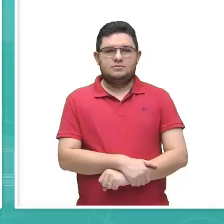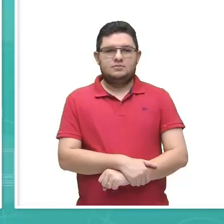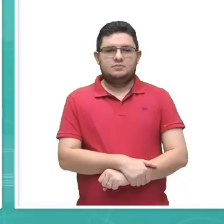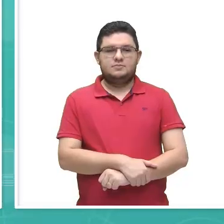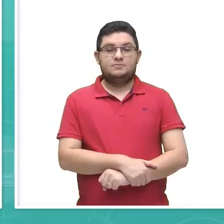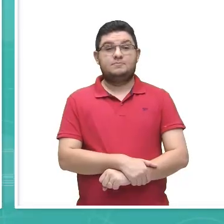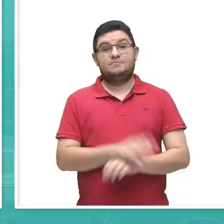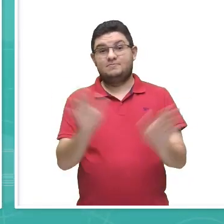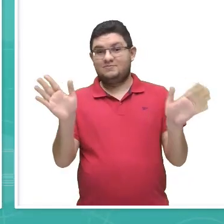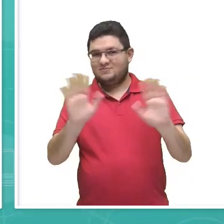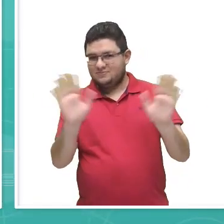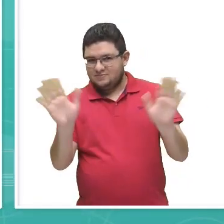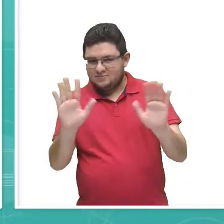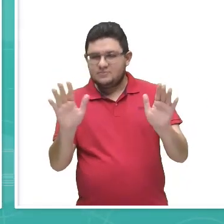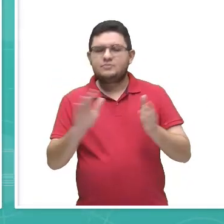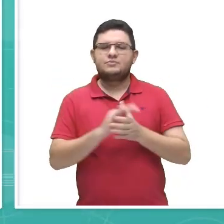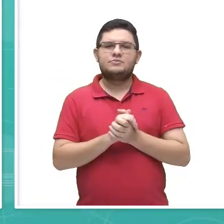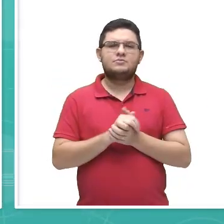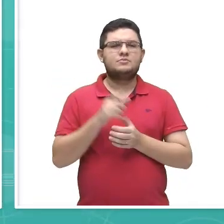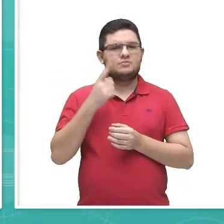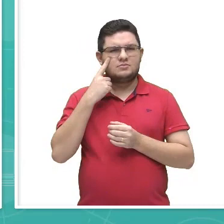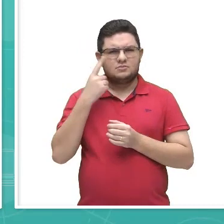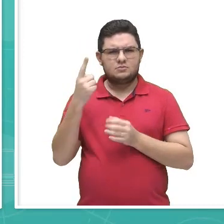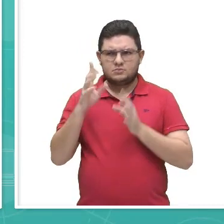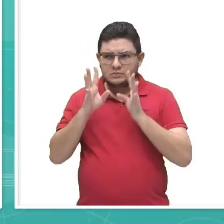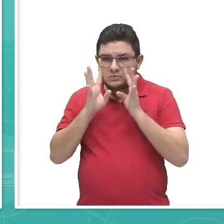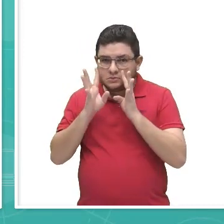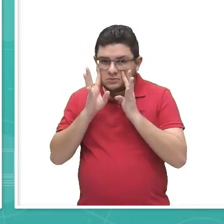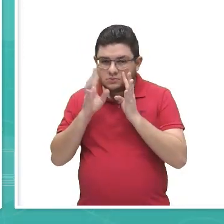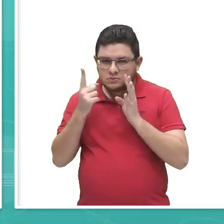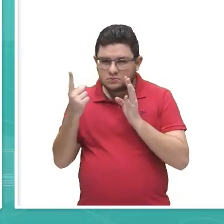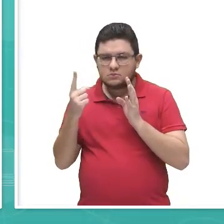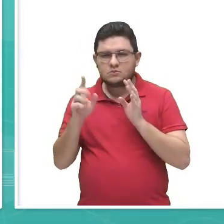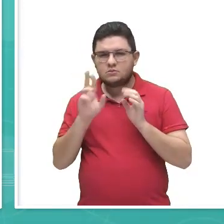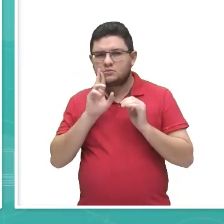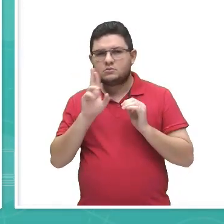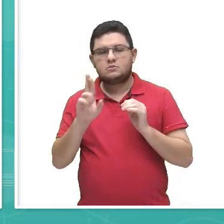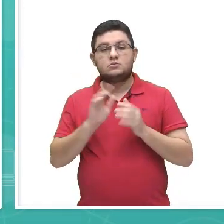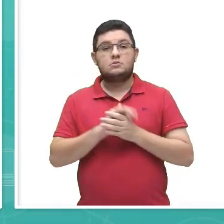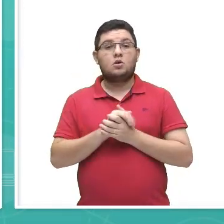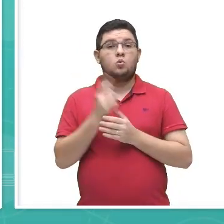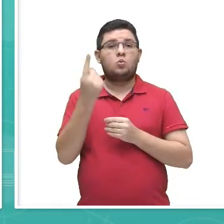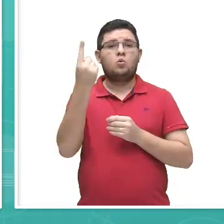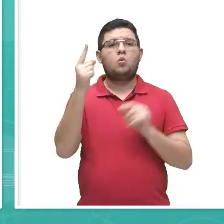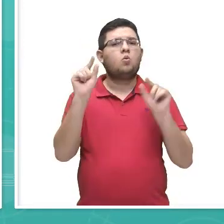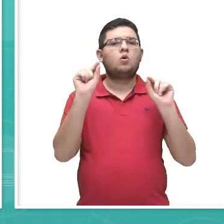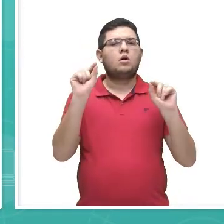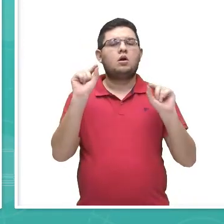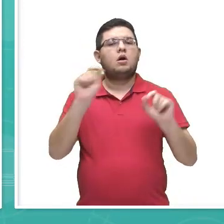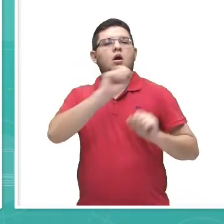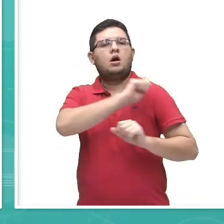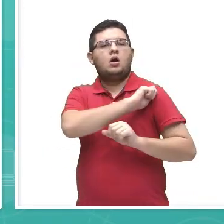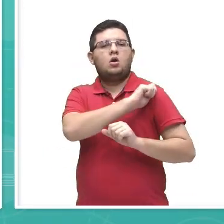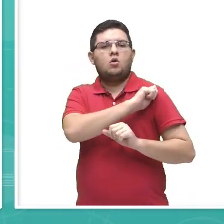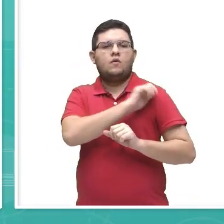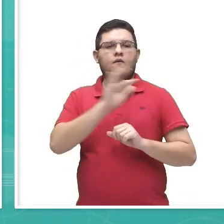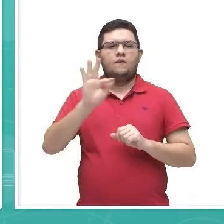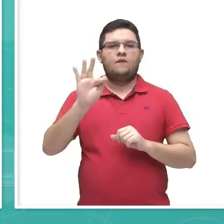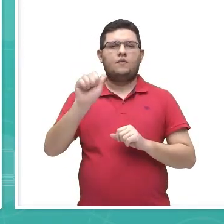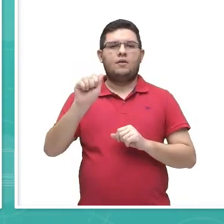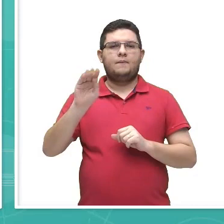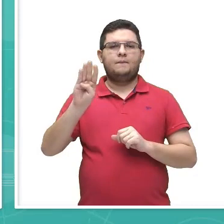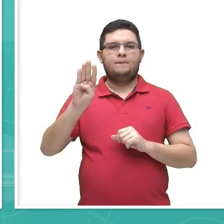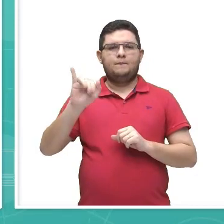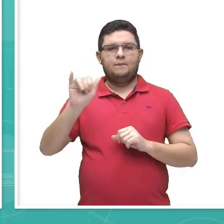Hello again! E aí, prestaram bastante atenção para responder? Olha, o único salvador da pátria dessa turma aqui, Fabian, thank you so